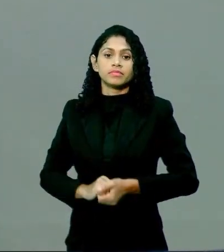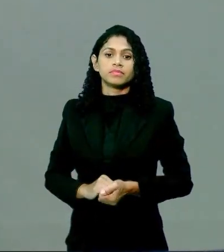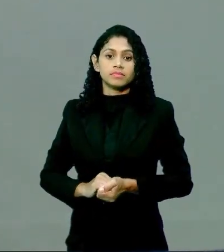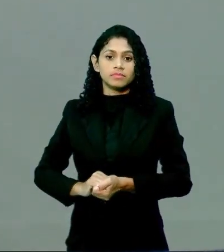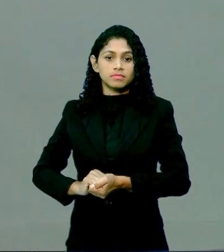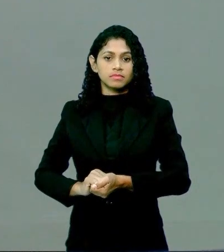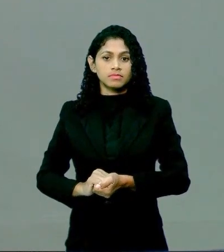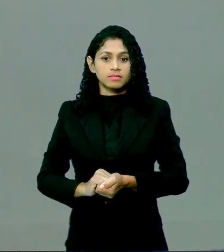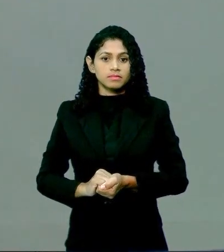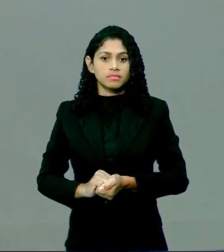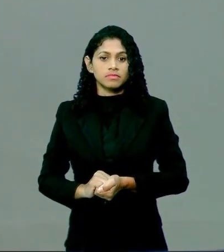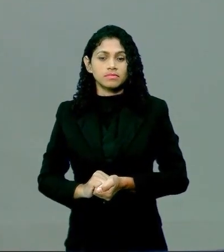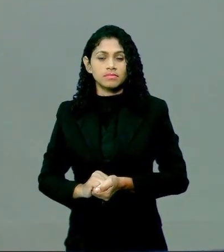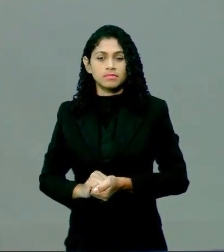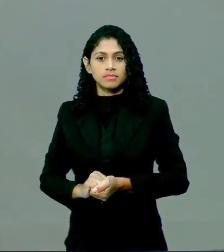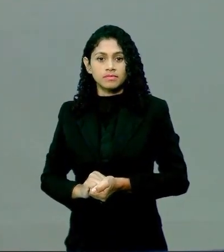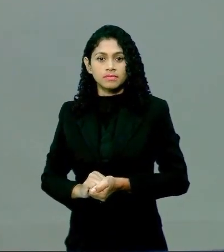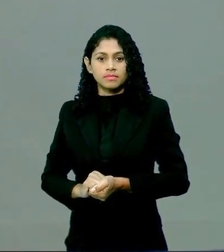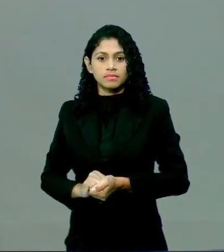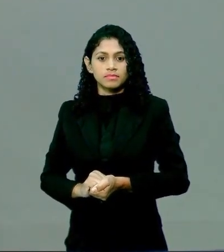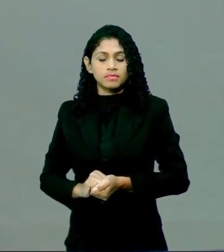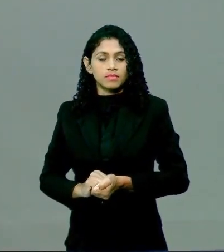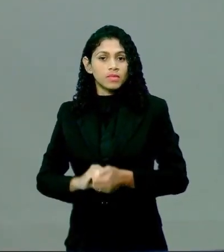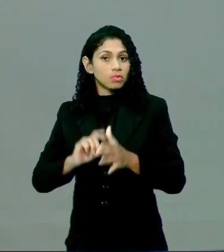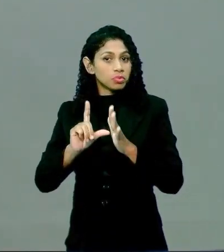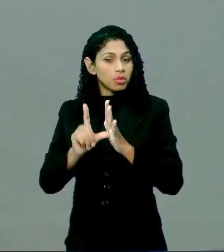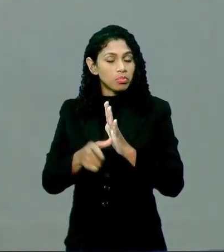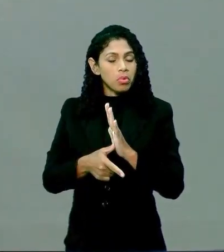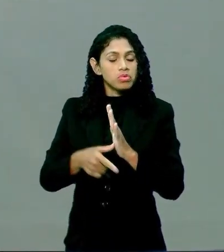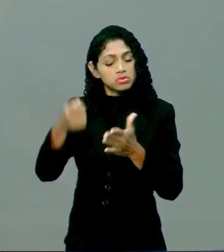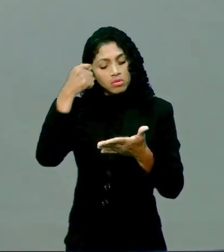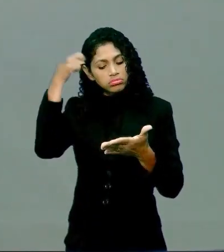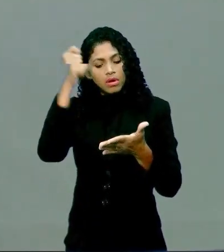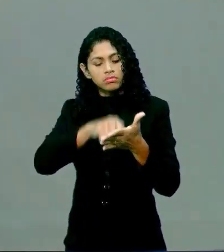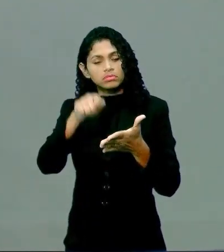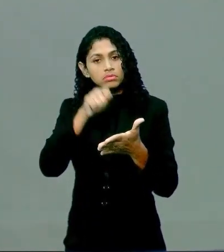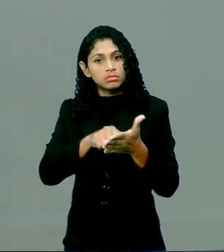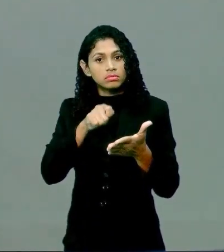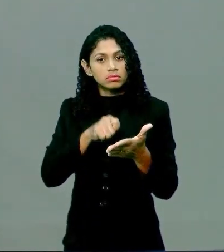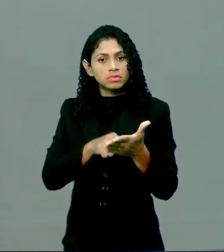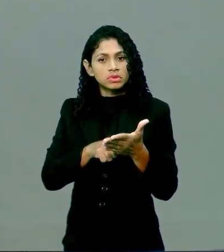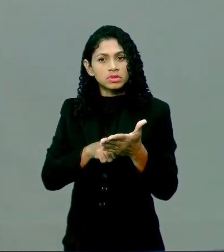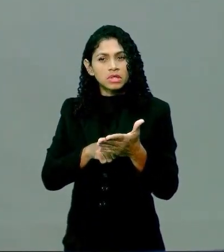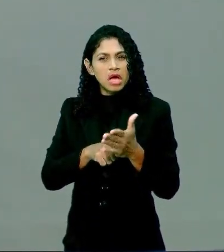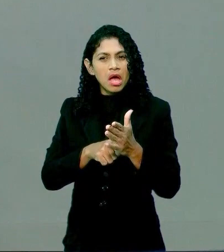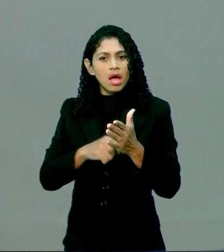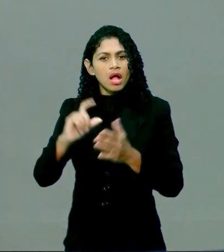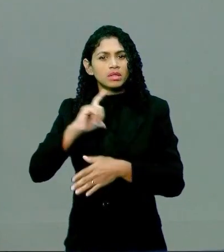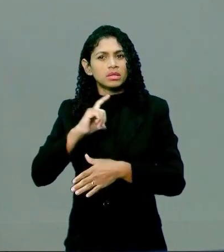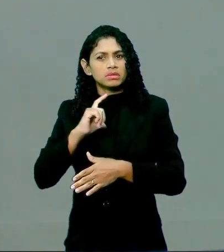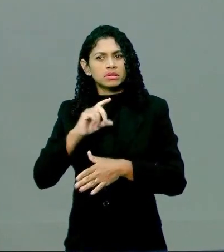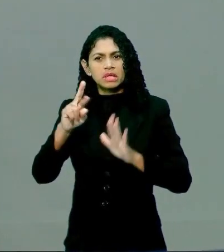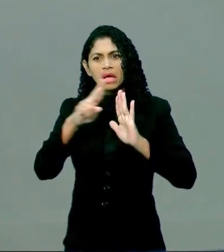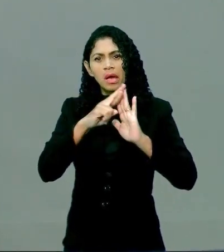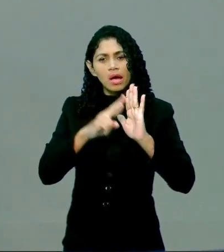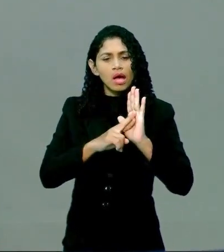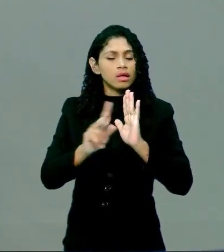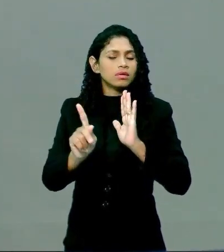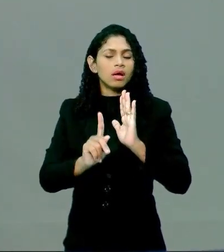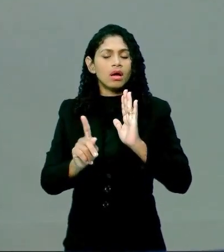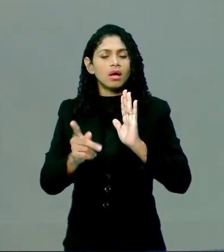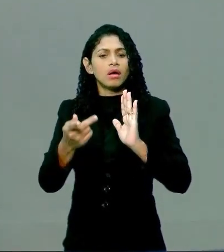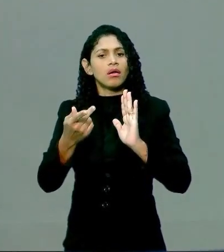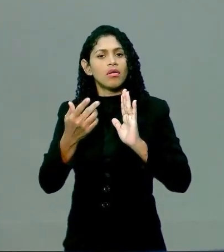ali e a partir dali eu produzo o meu texto, não necessariamente seguindo a regra de realidade. Eu